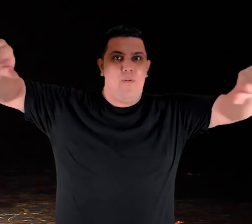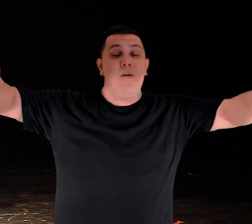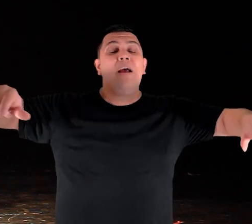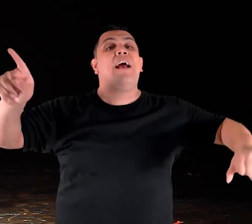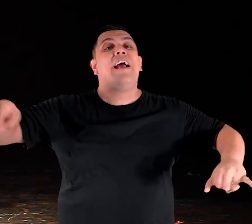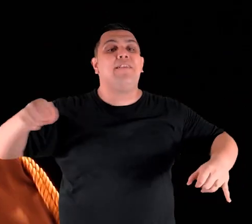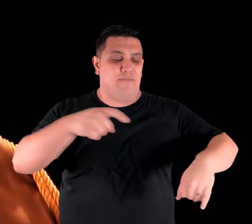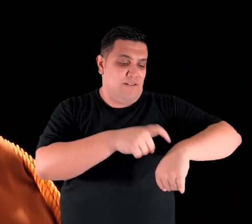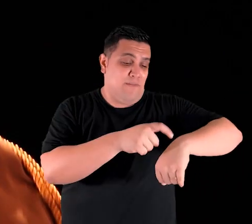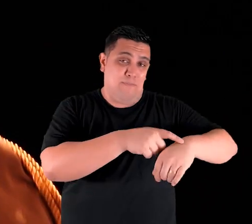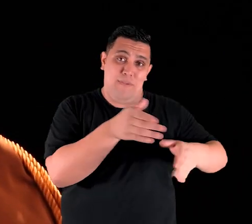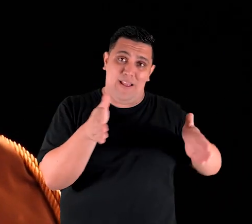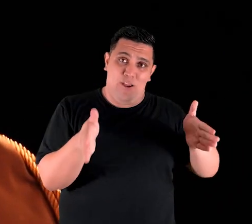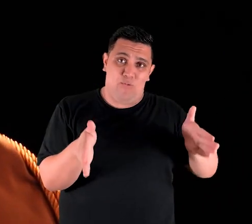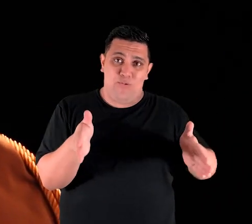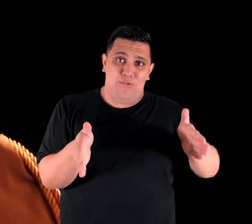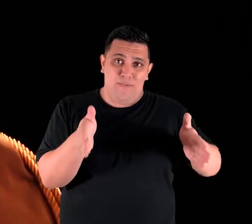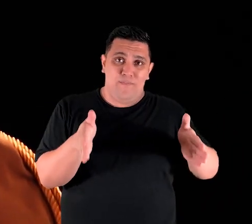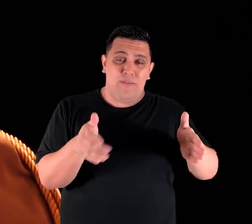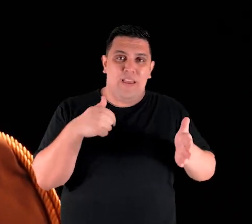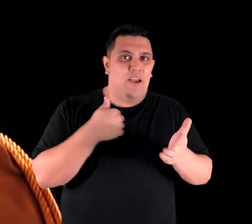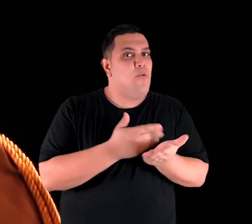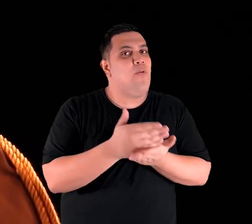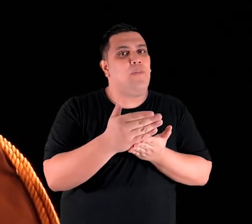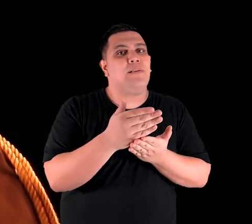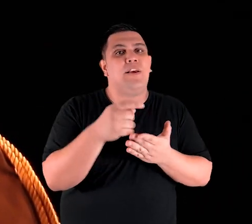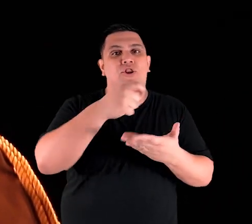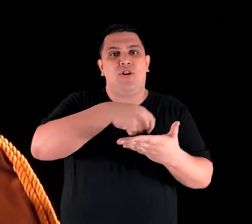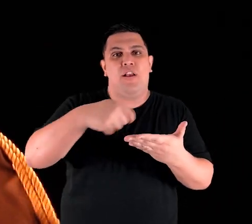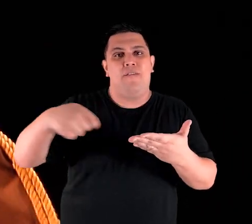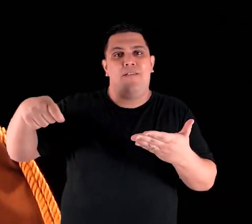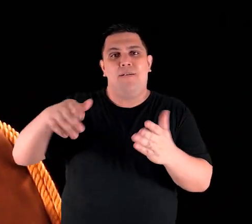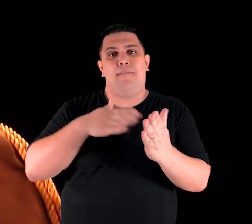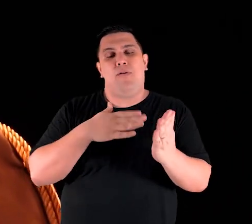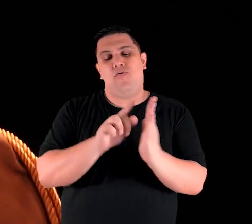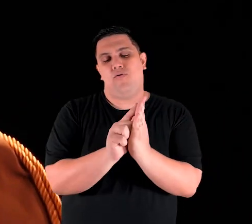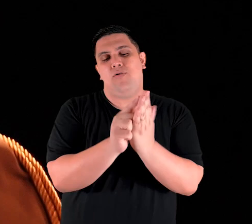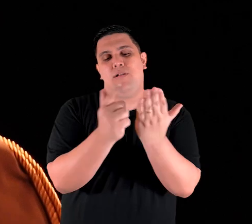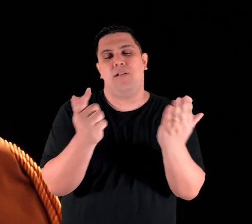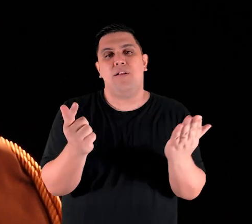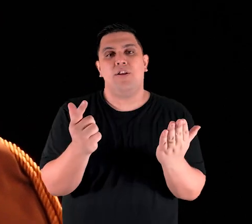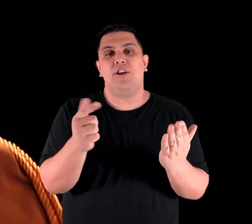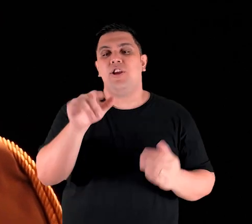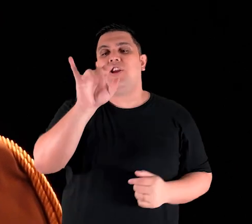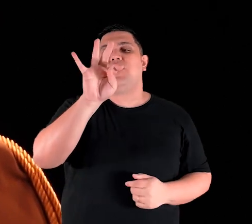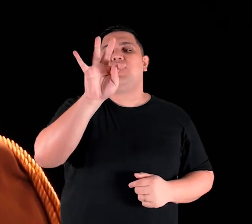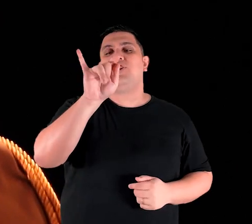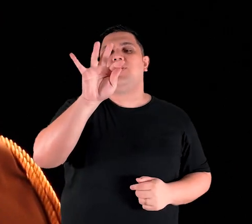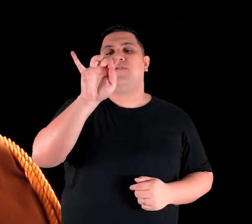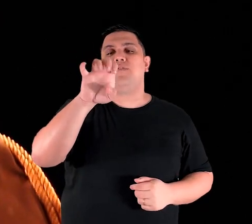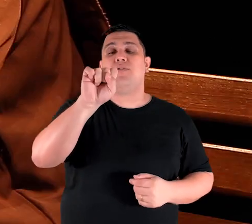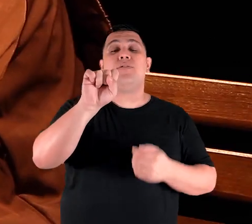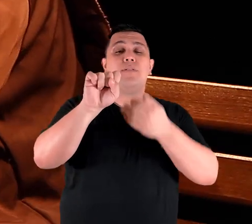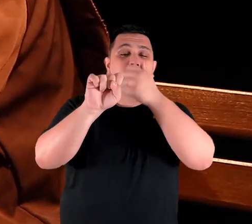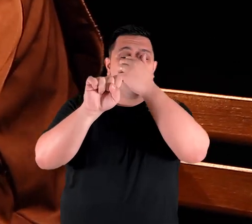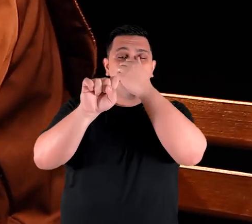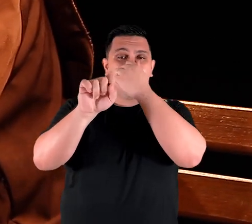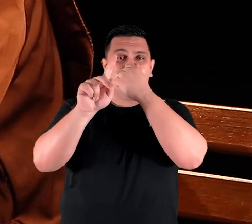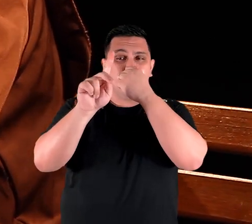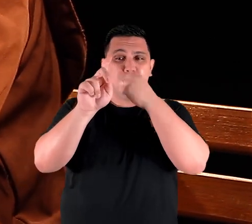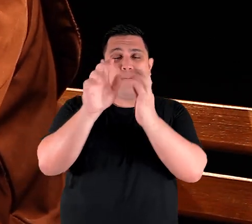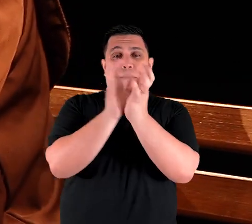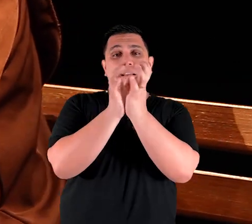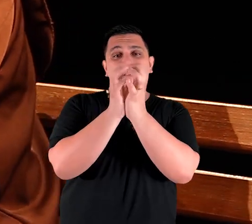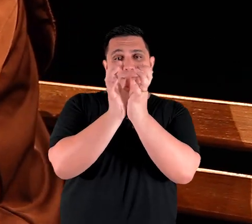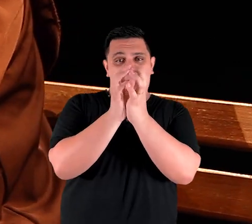período que eu comecei a escrever no meu jornal, o Tifes Pernambucano. Lá eu